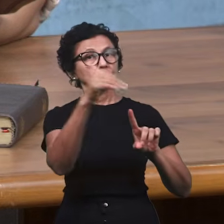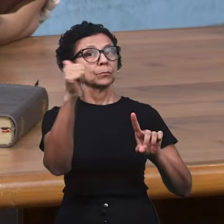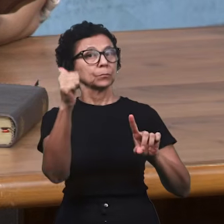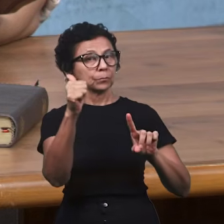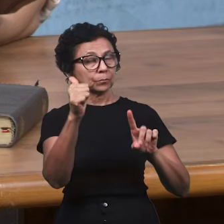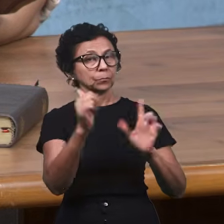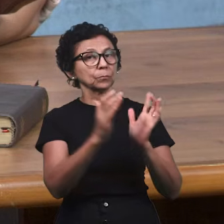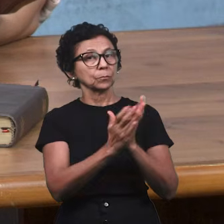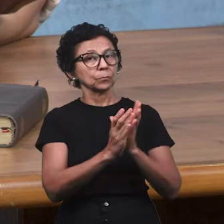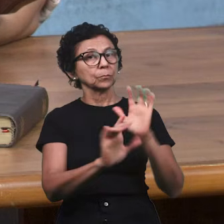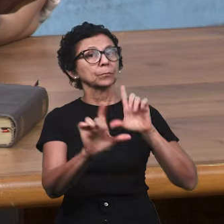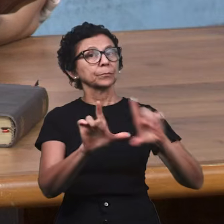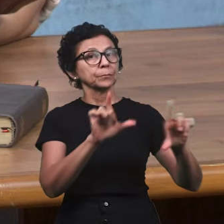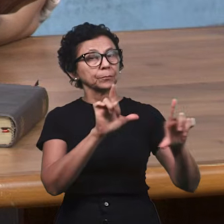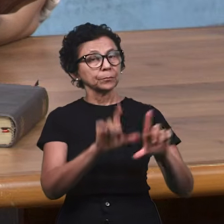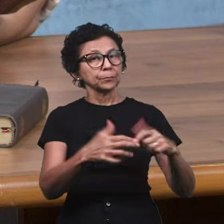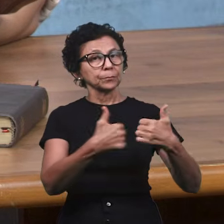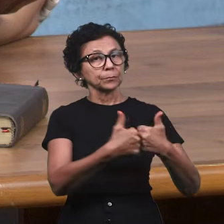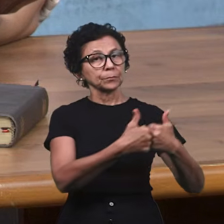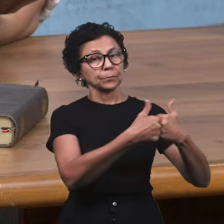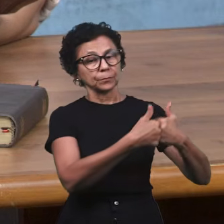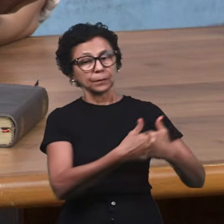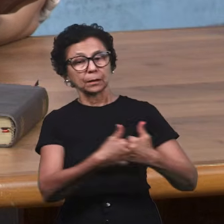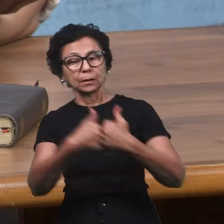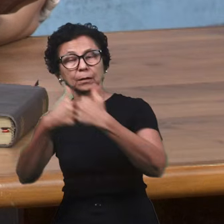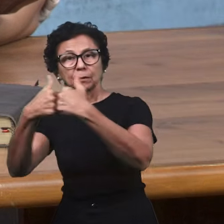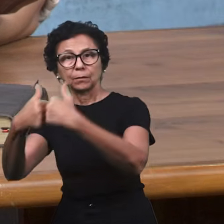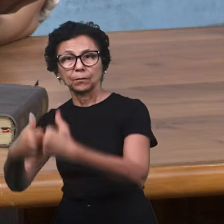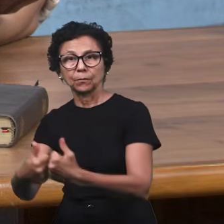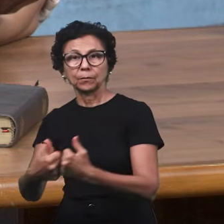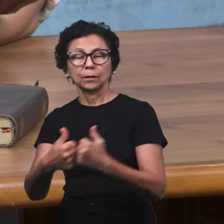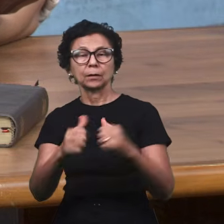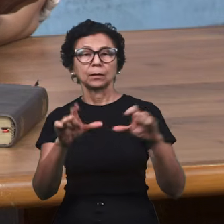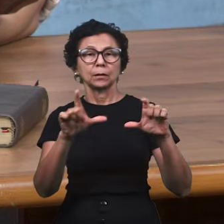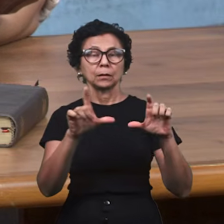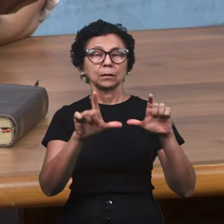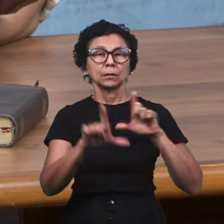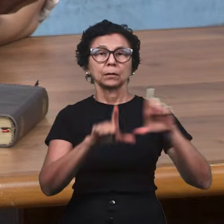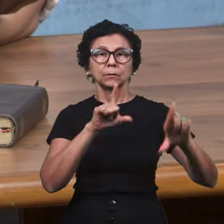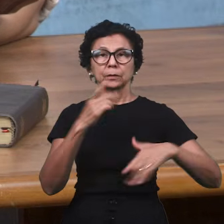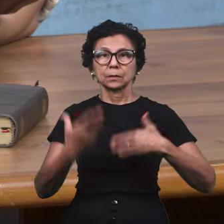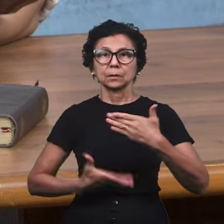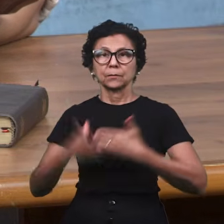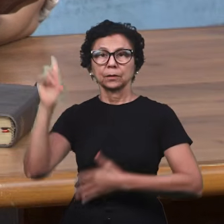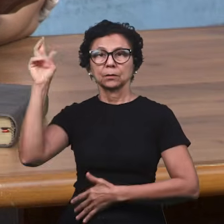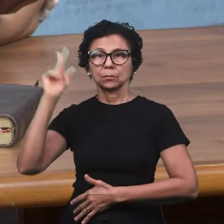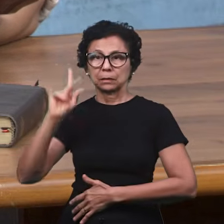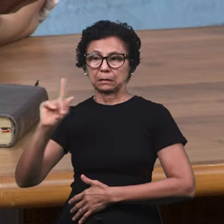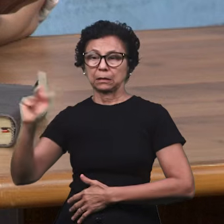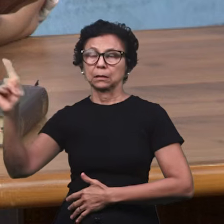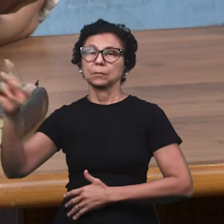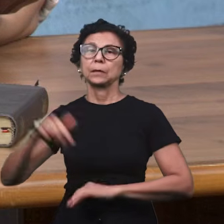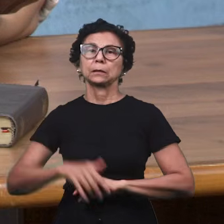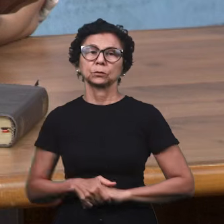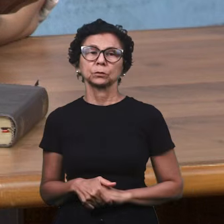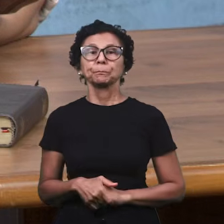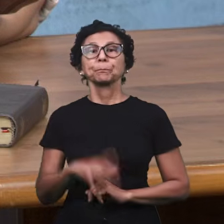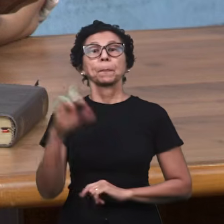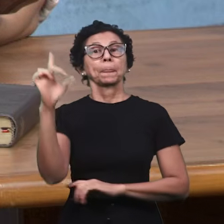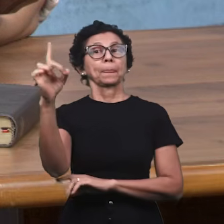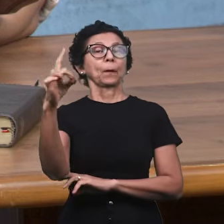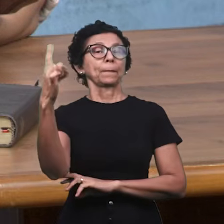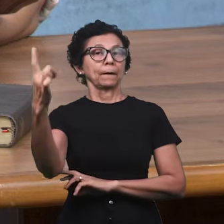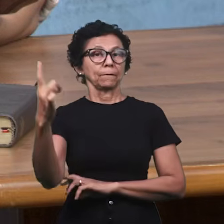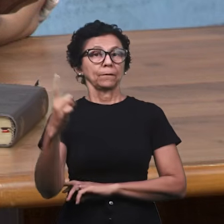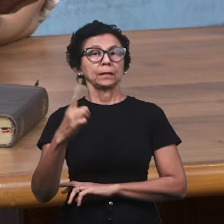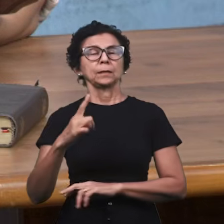levar a arca de Deus e para o servirem eternamente. E Davi ajuntou a todo Israel